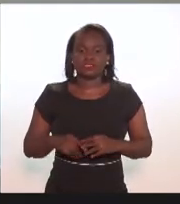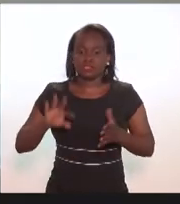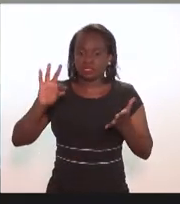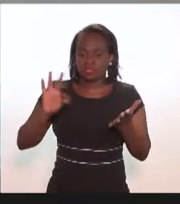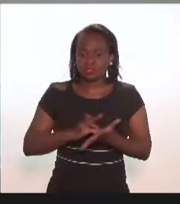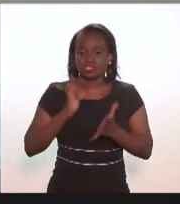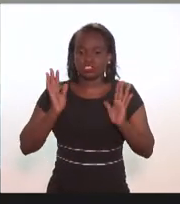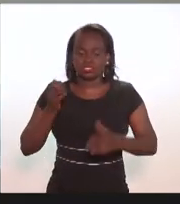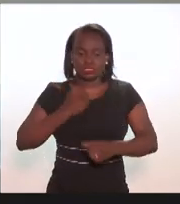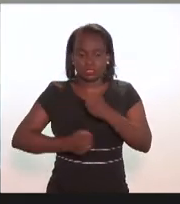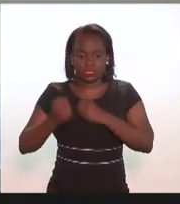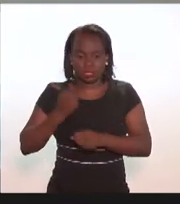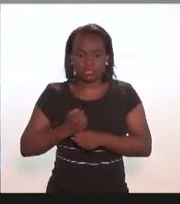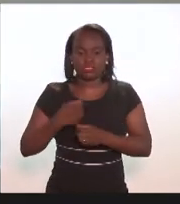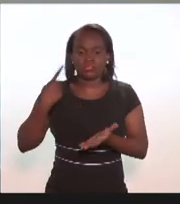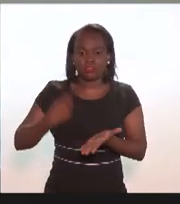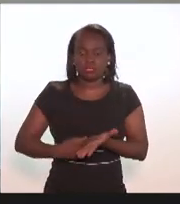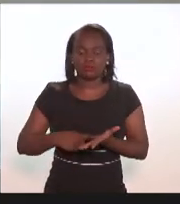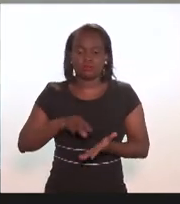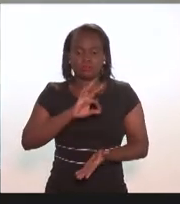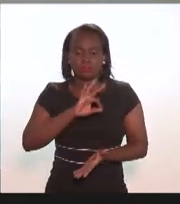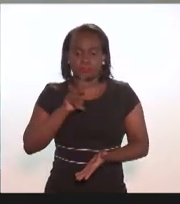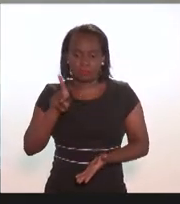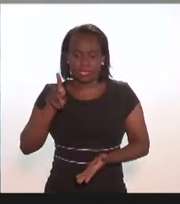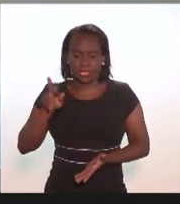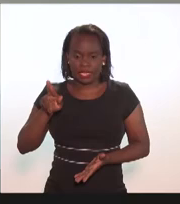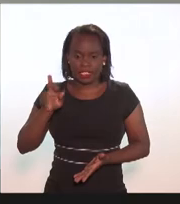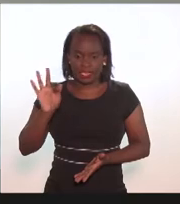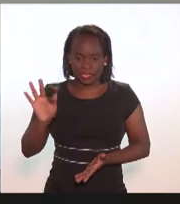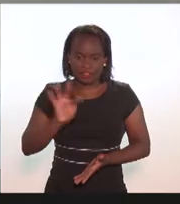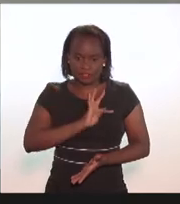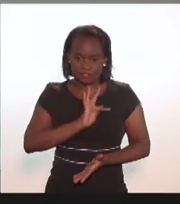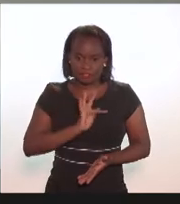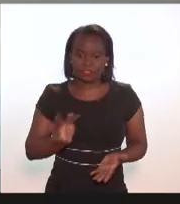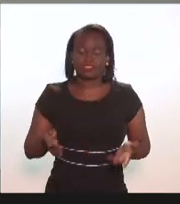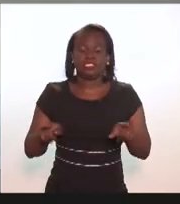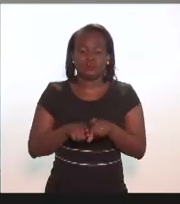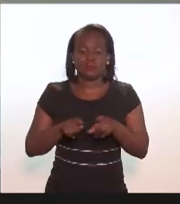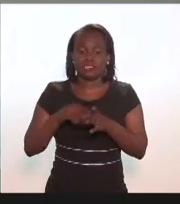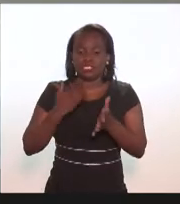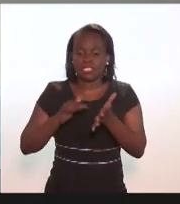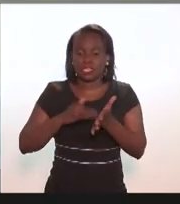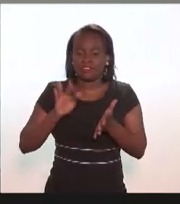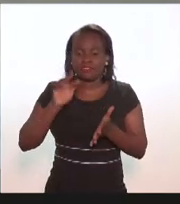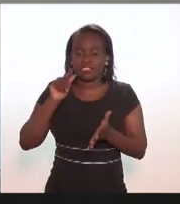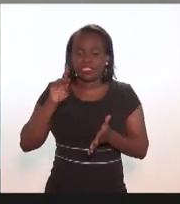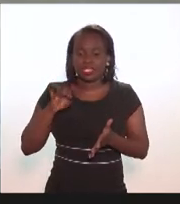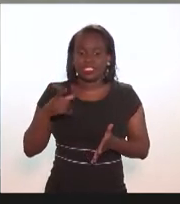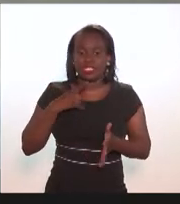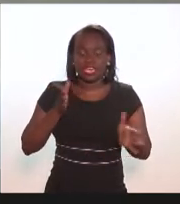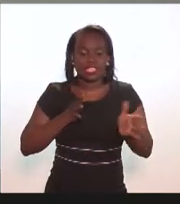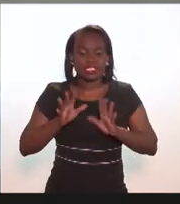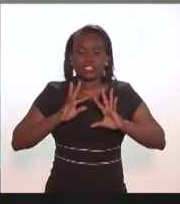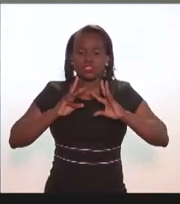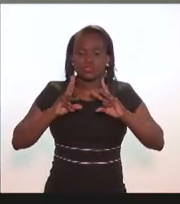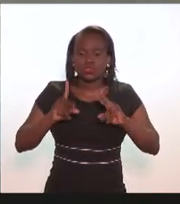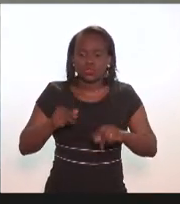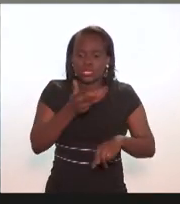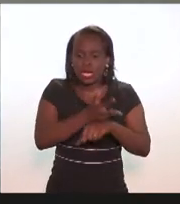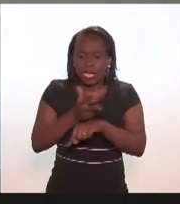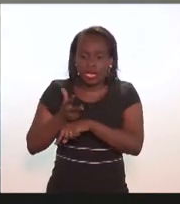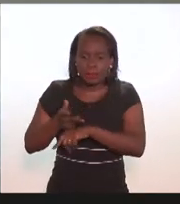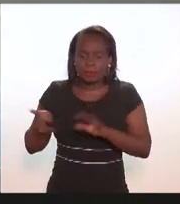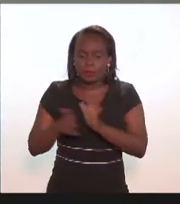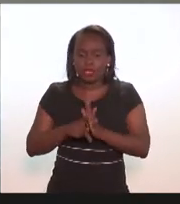Assinamos, no ano passado, convênio com a Polícia Rodoviária Federal e agora a Secretaria de Fazenda tem acesso, por exemplo, a todas as câmeras